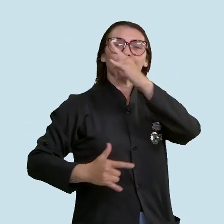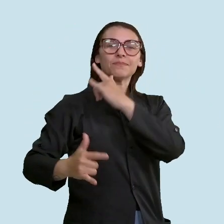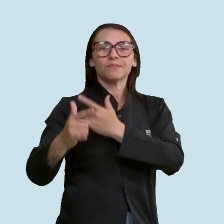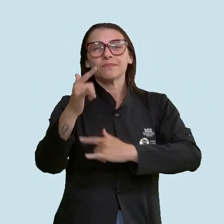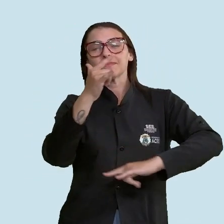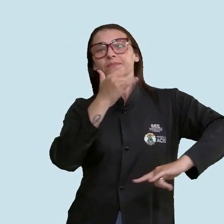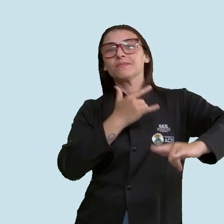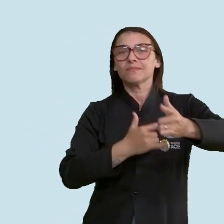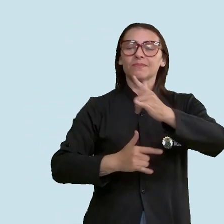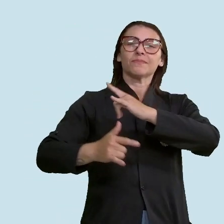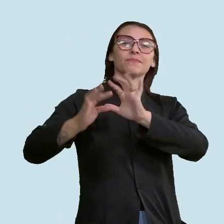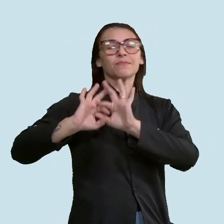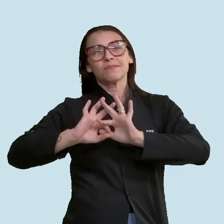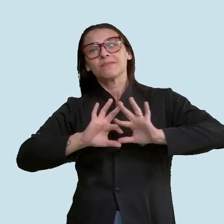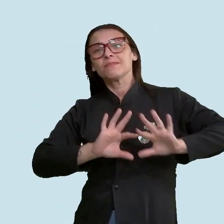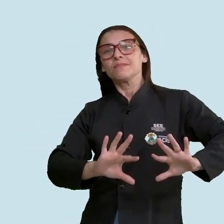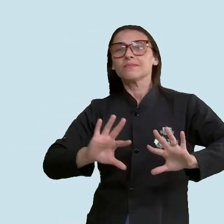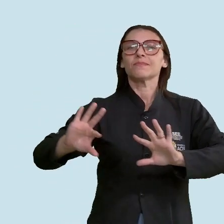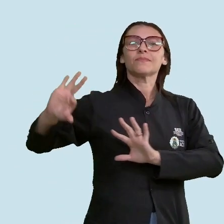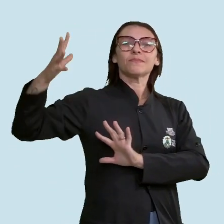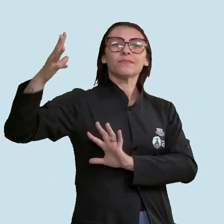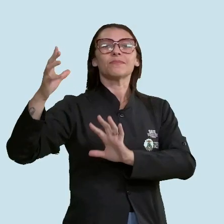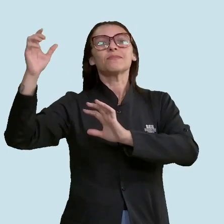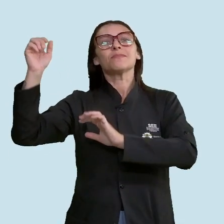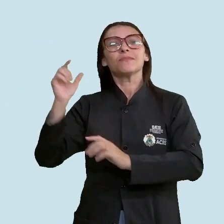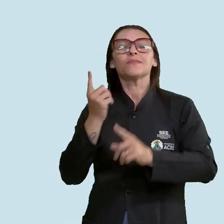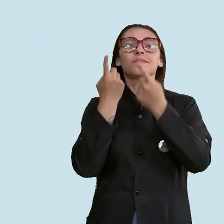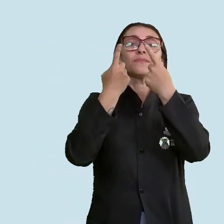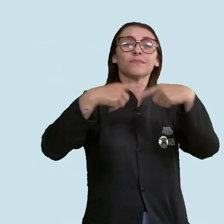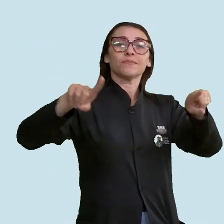brilhar, deixar o som